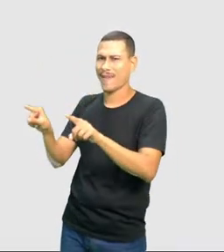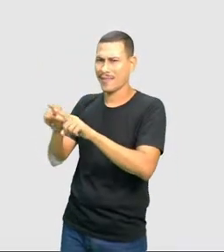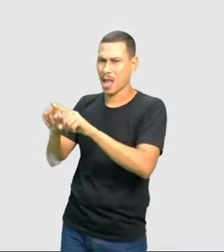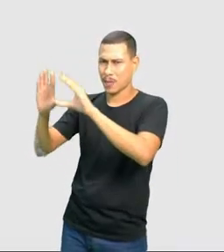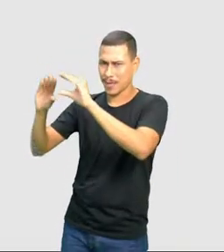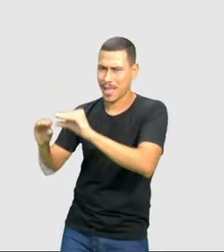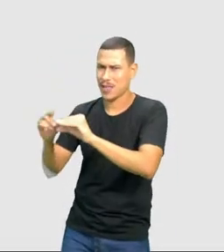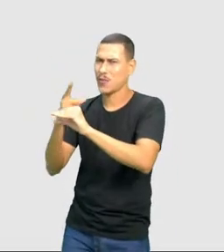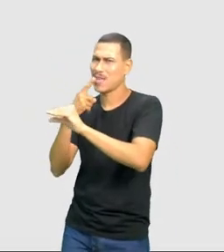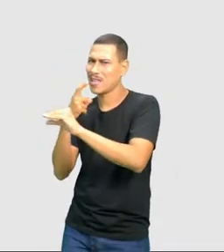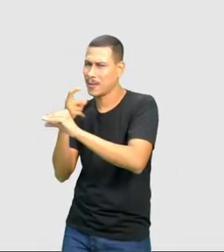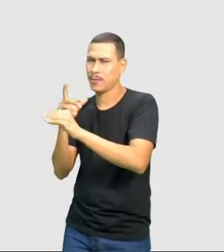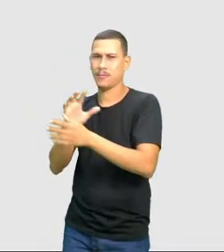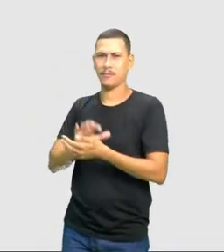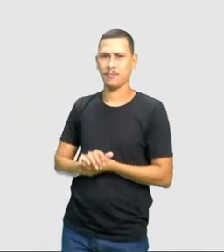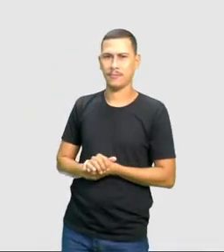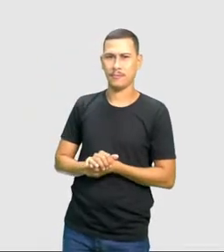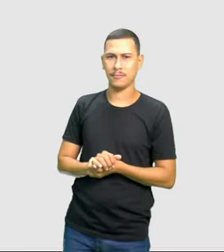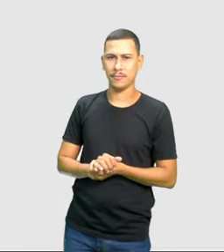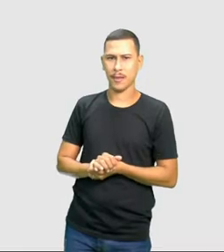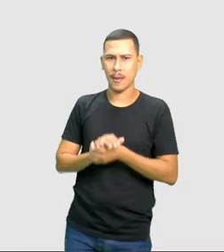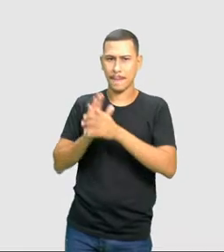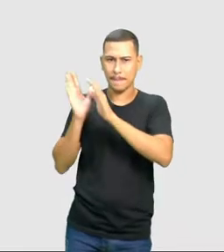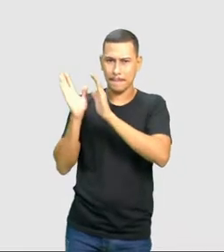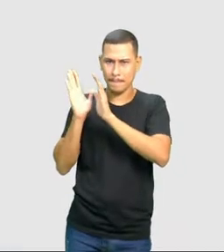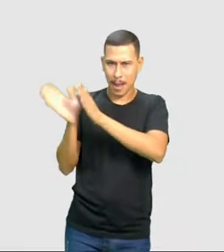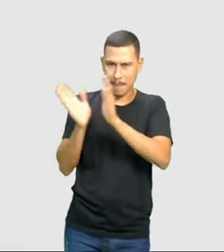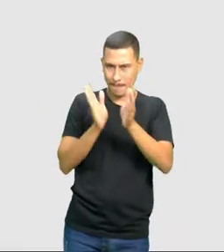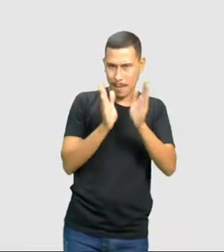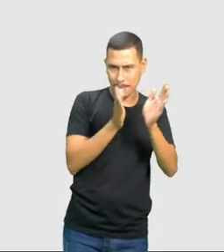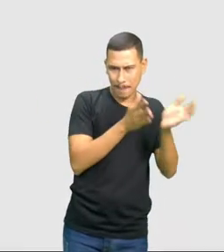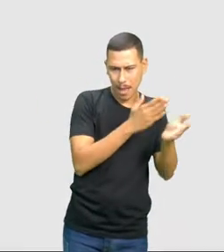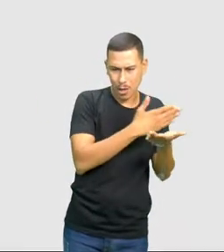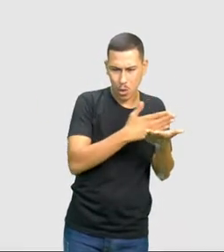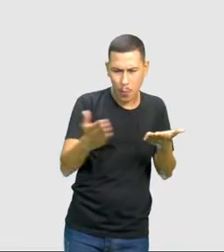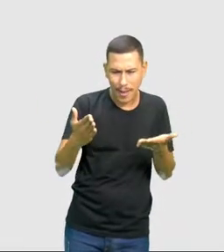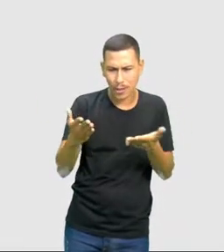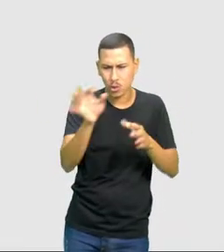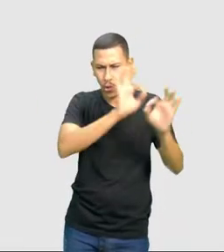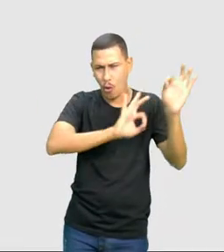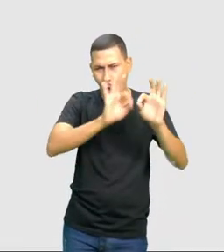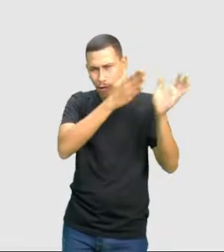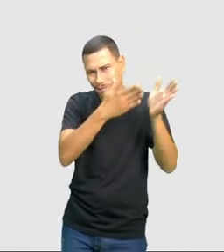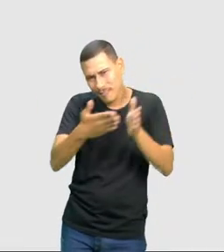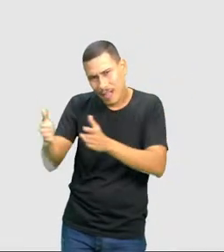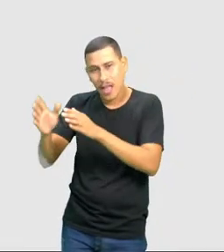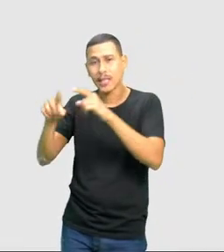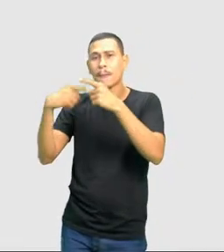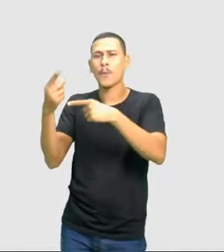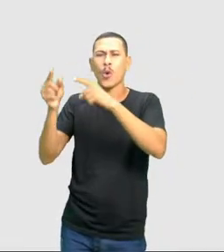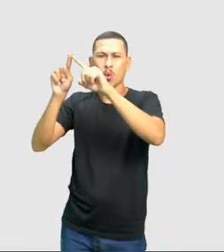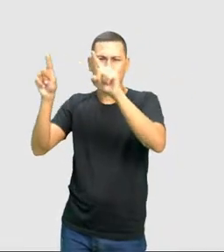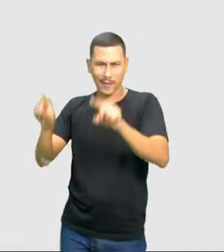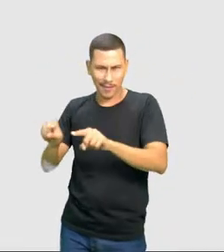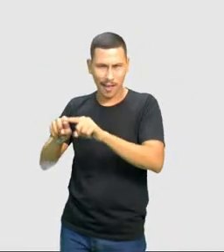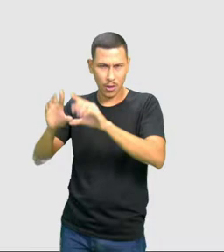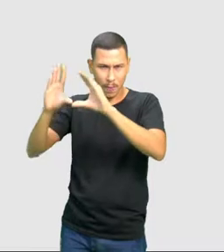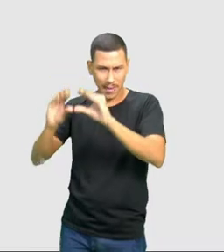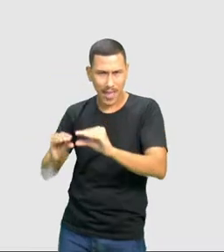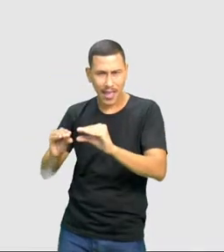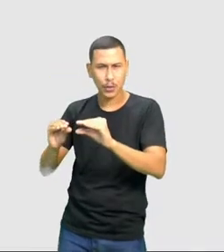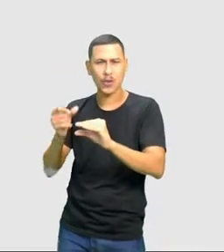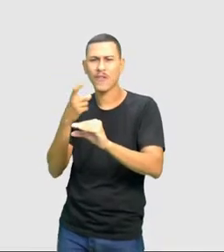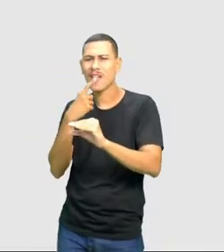pequeno vermelho. Partindo do início da sequência, depois do quadrado pequeno vermelho,